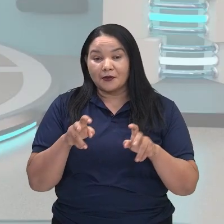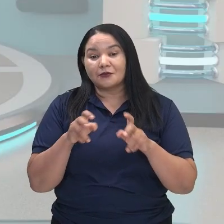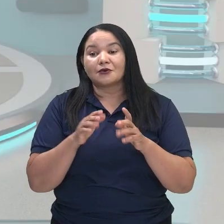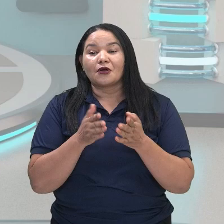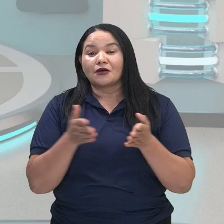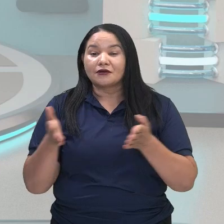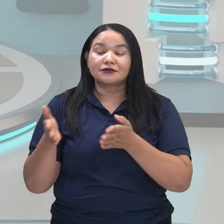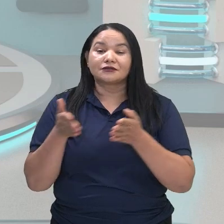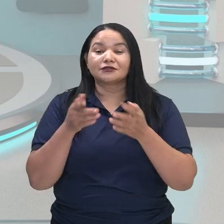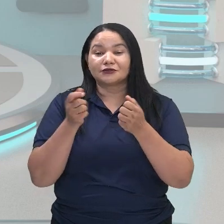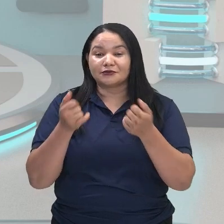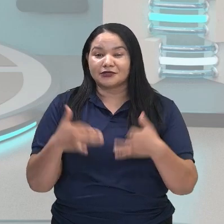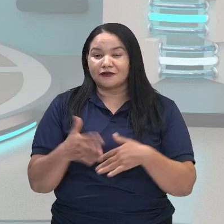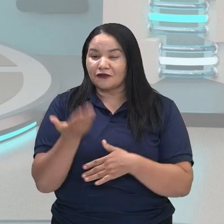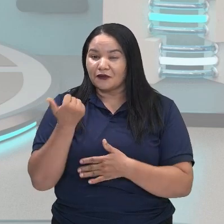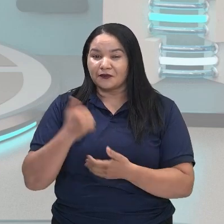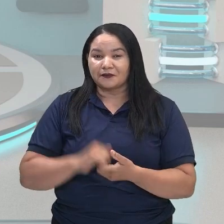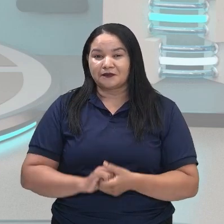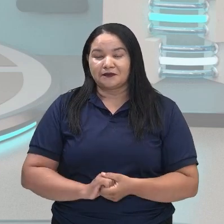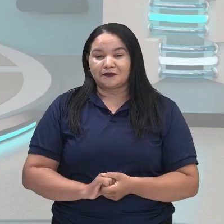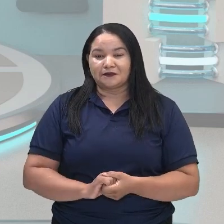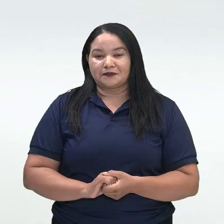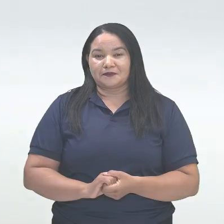nesta unidade. Vamos lá?